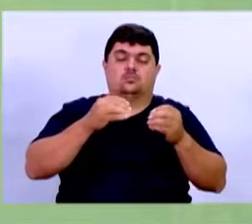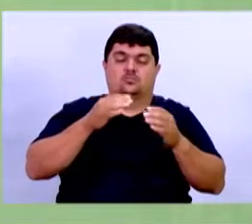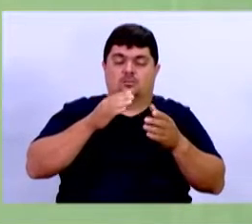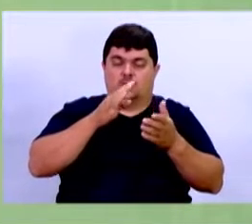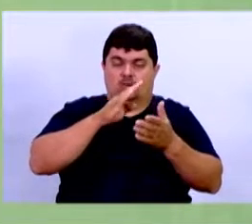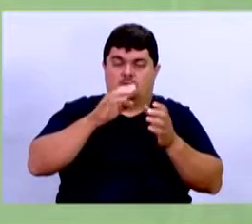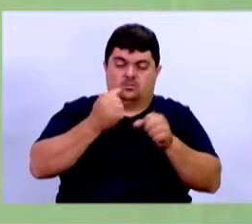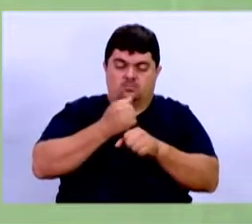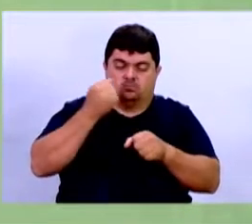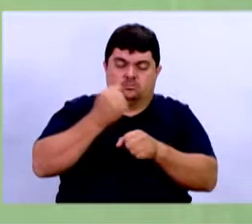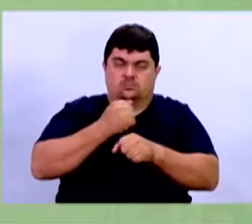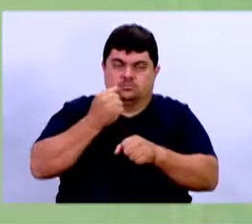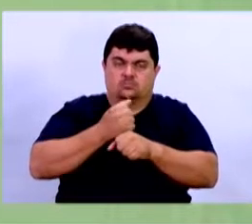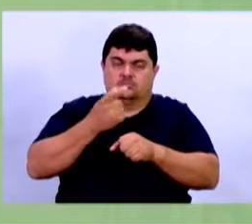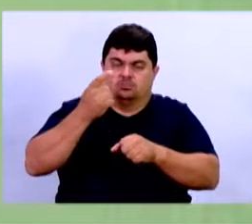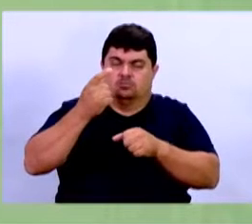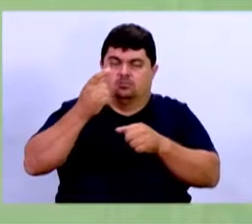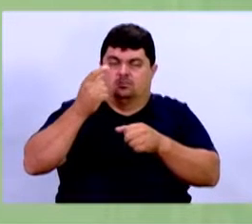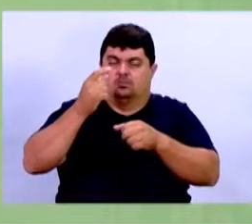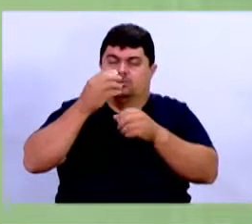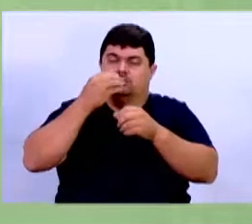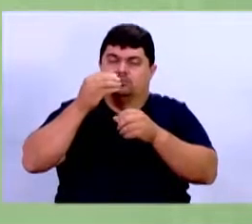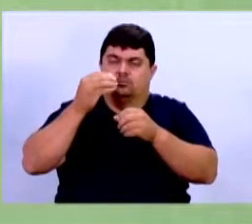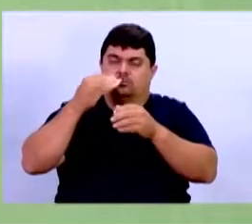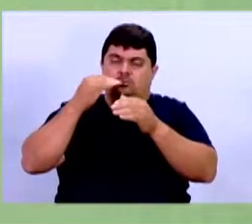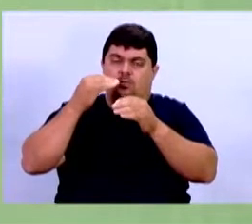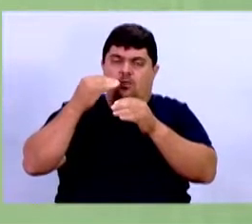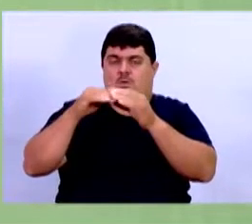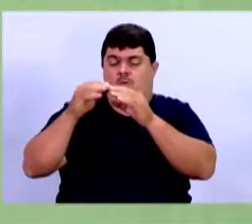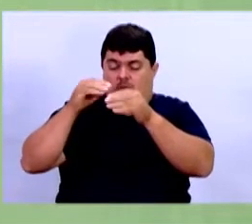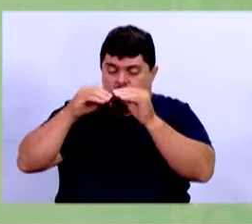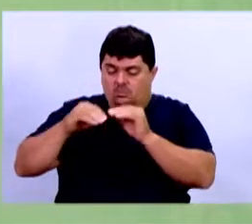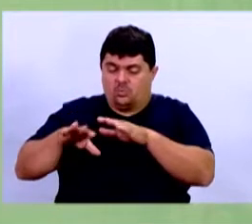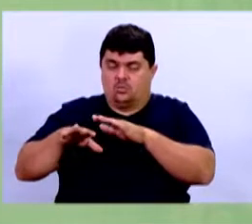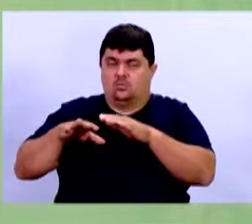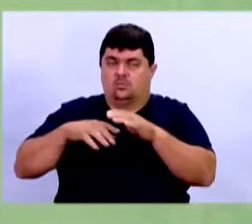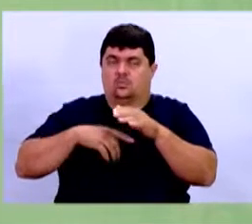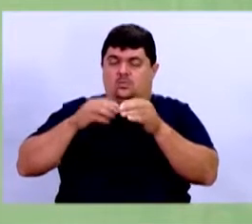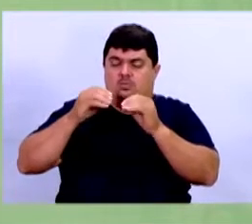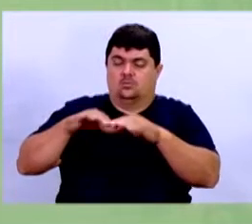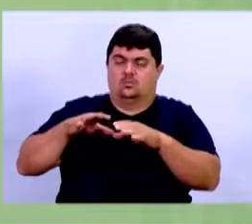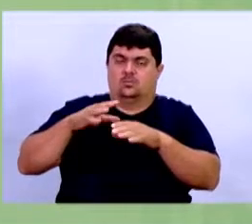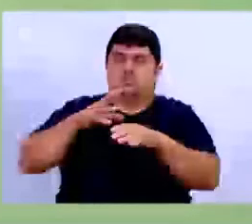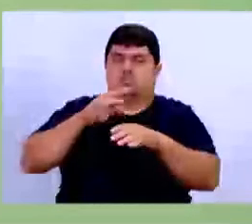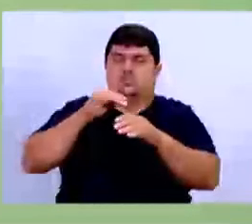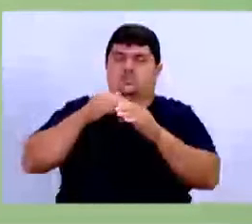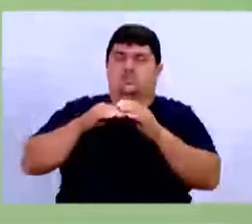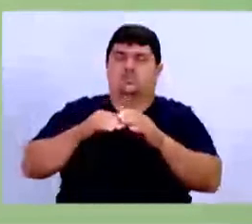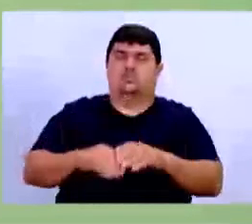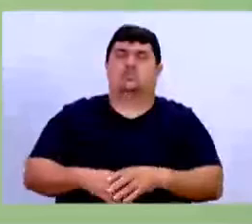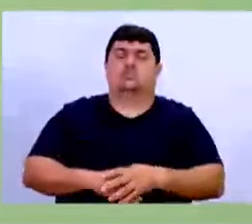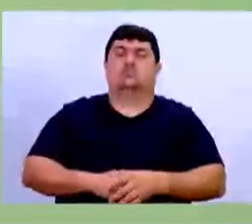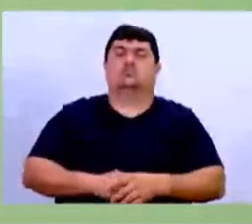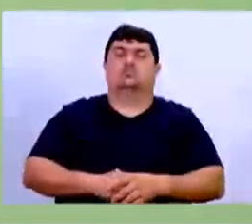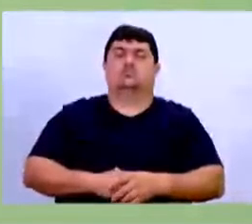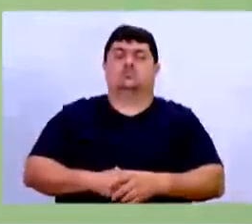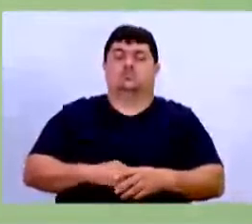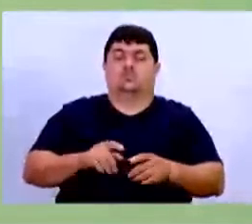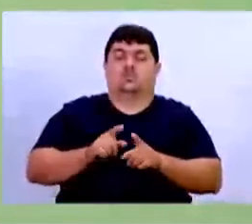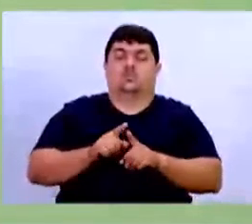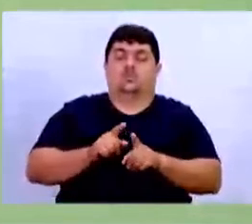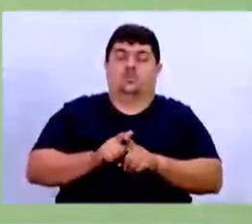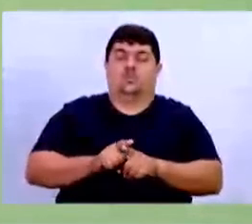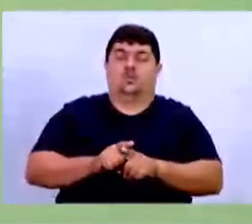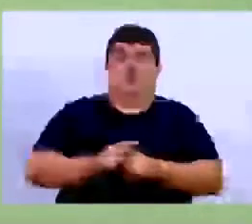um banco de dados armazenando dados em meio próprio para seu controle do SGBD e manipular um